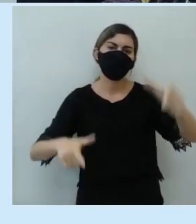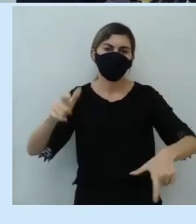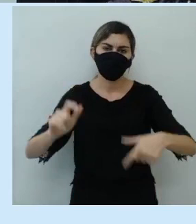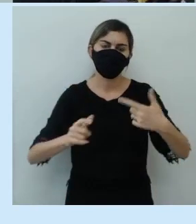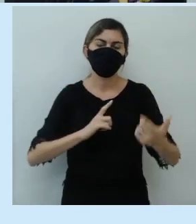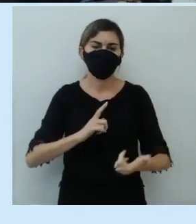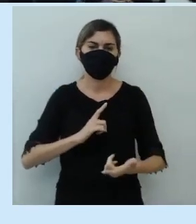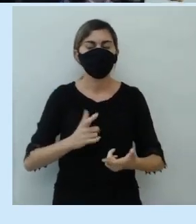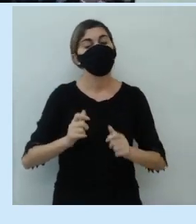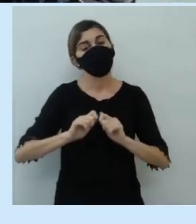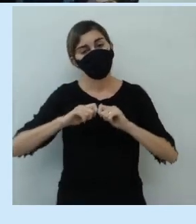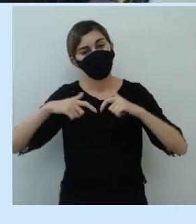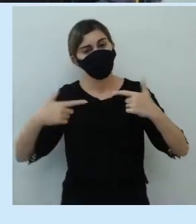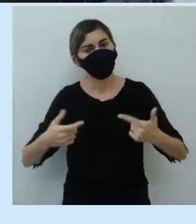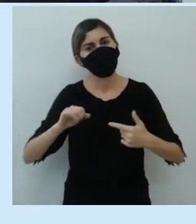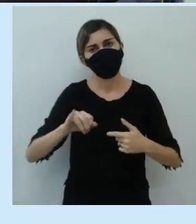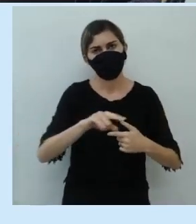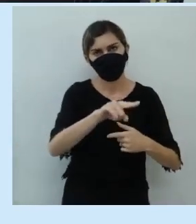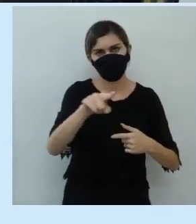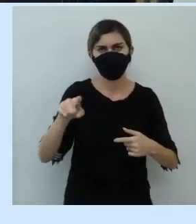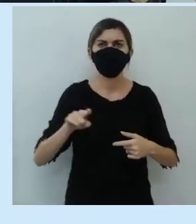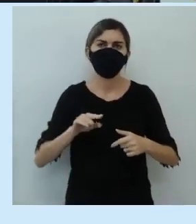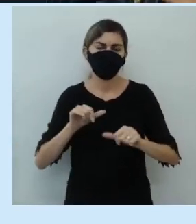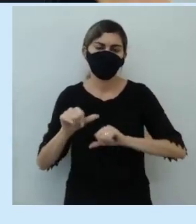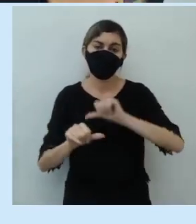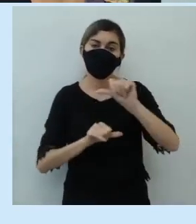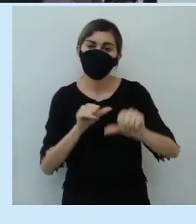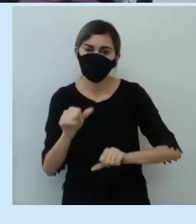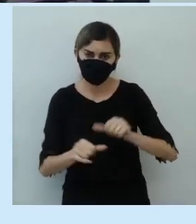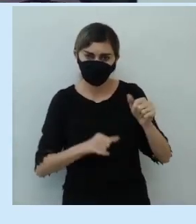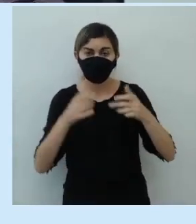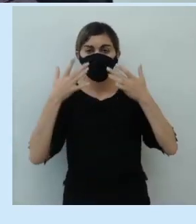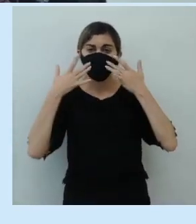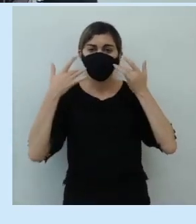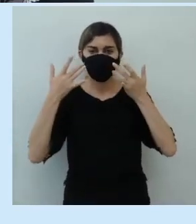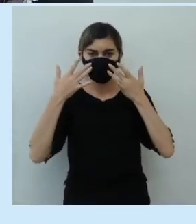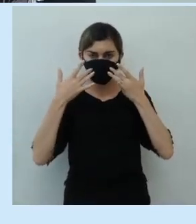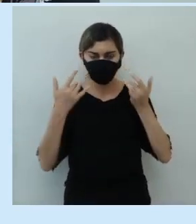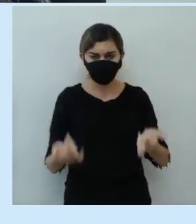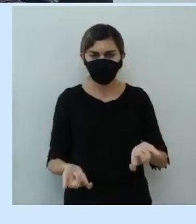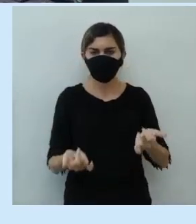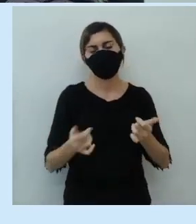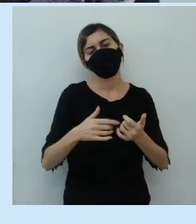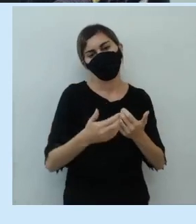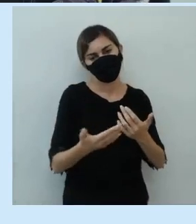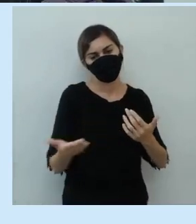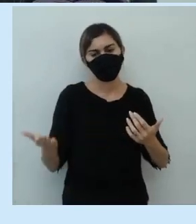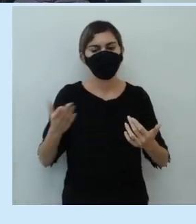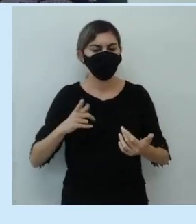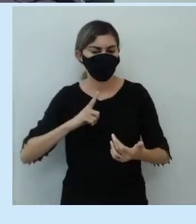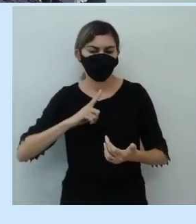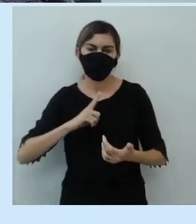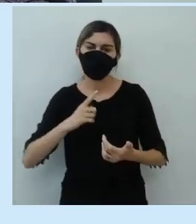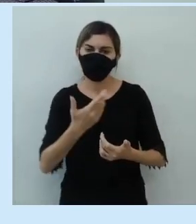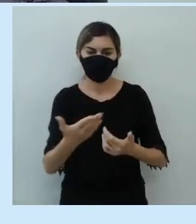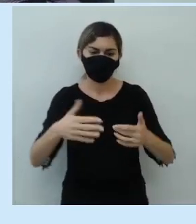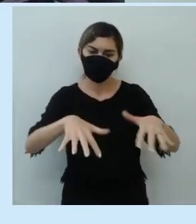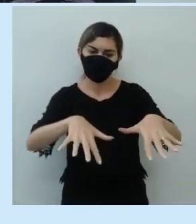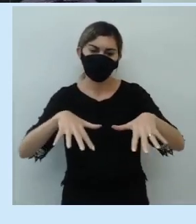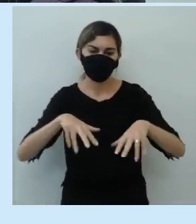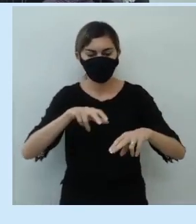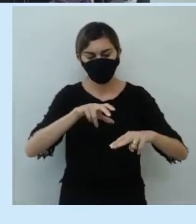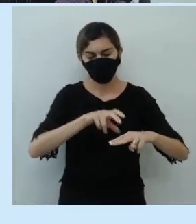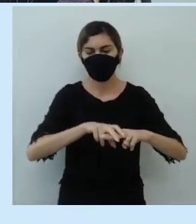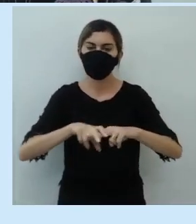entendeu? Claro que se isso aí fosse transformado em teatro, bastaria que eu estivesse lá na plateia sentado,